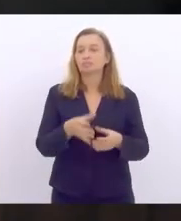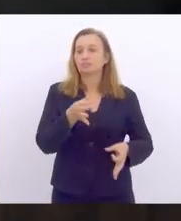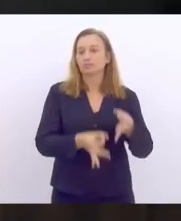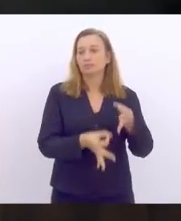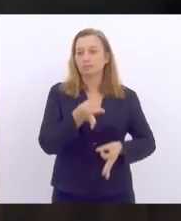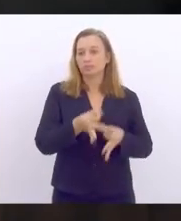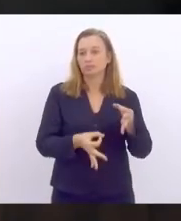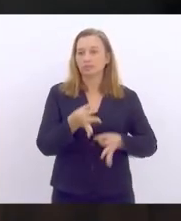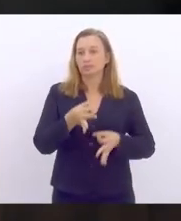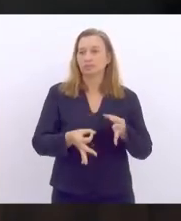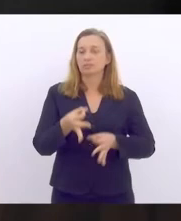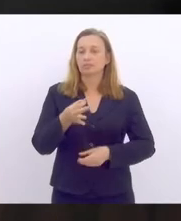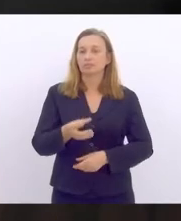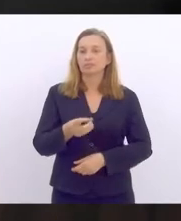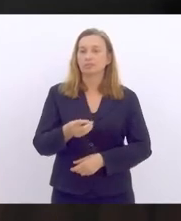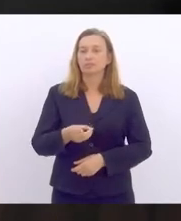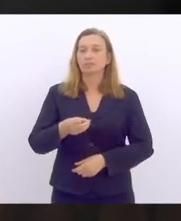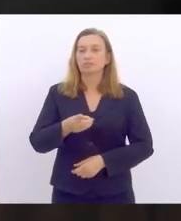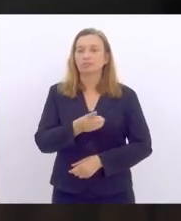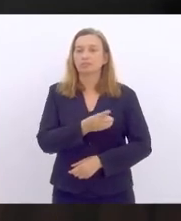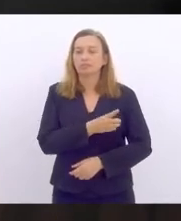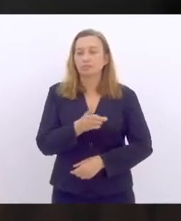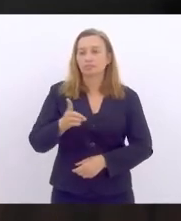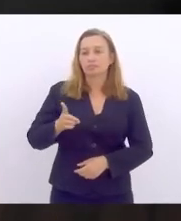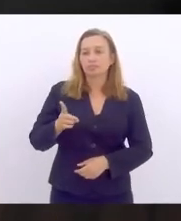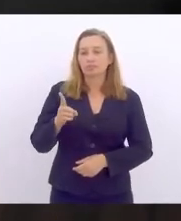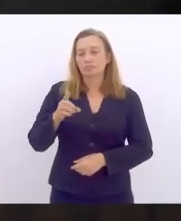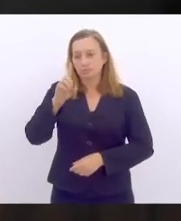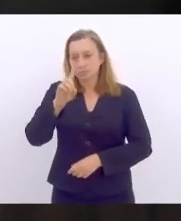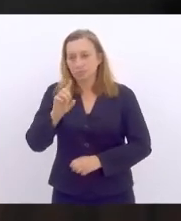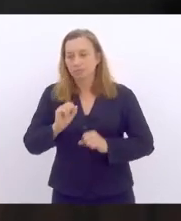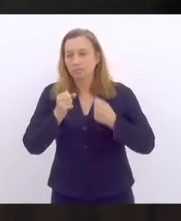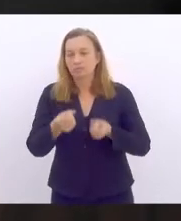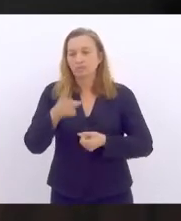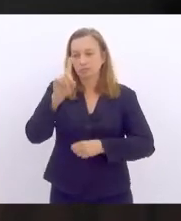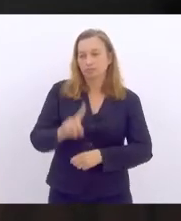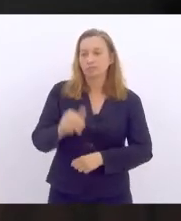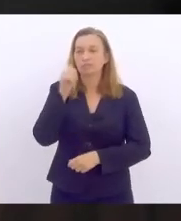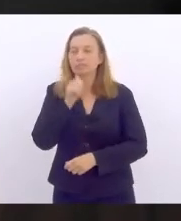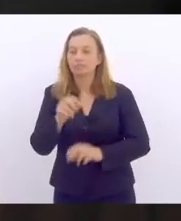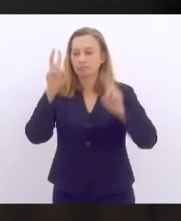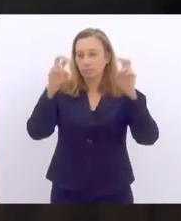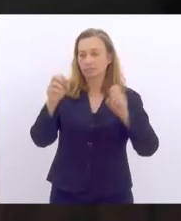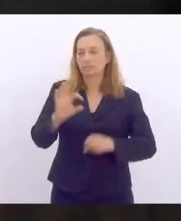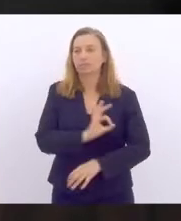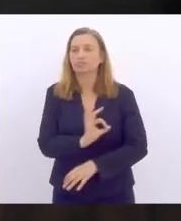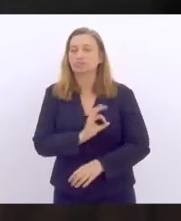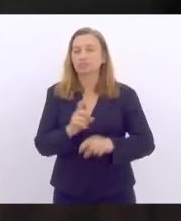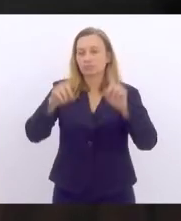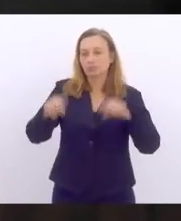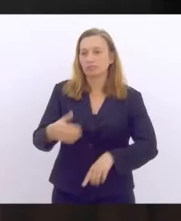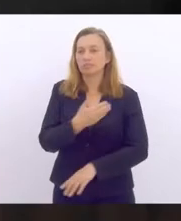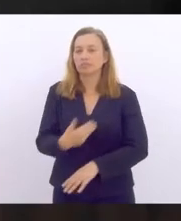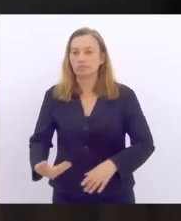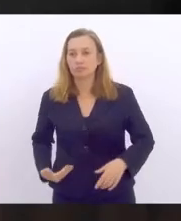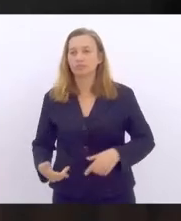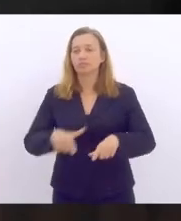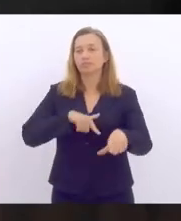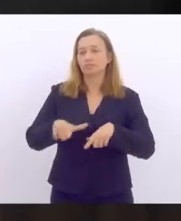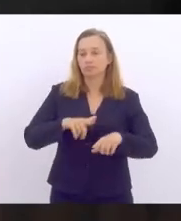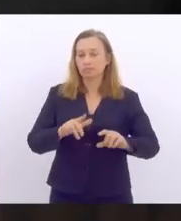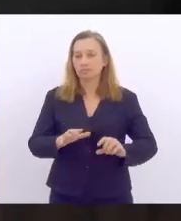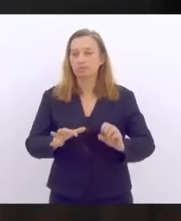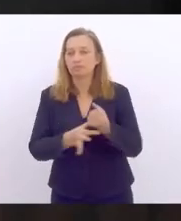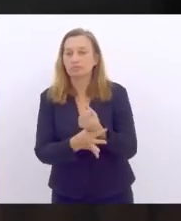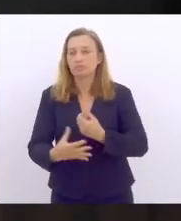e Justiça, defesa do direito das mulheres, de saúde, segurança pública, assunto de polícia, servidores públicos, de trabalho, legislação social,